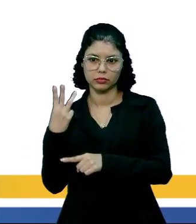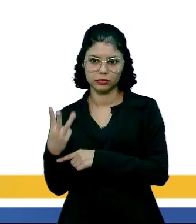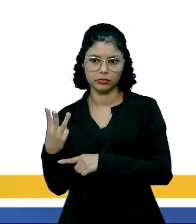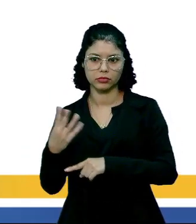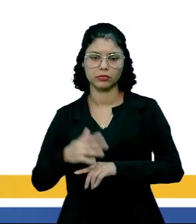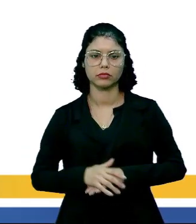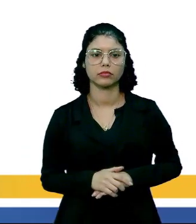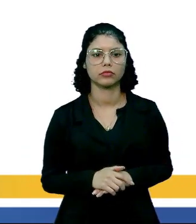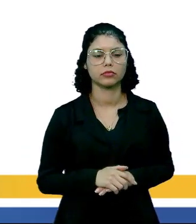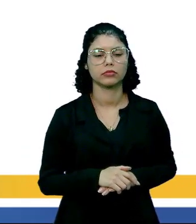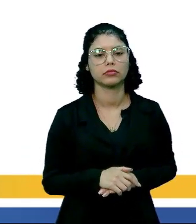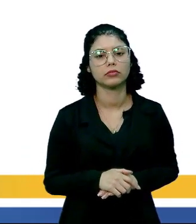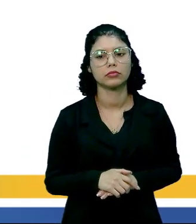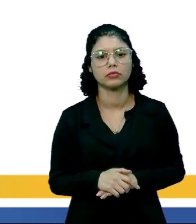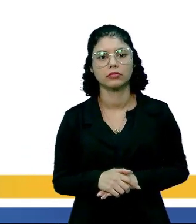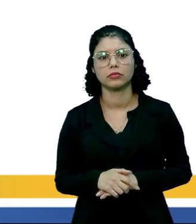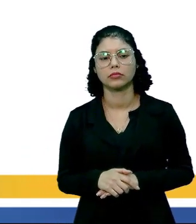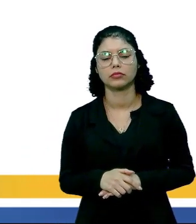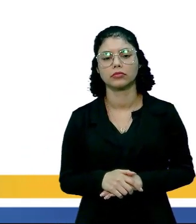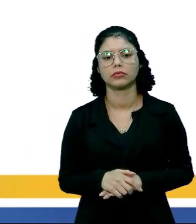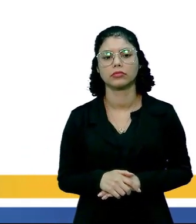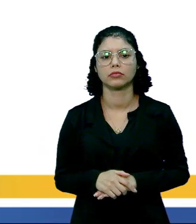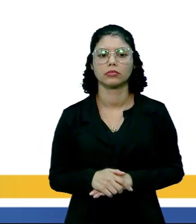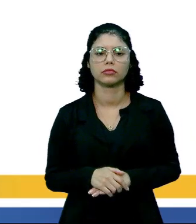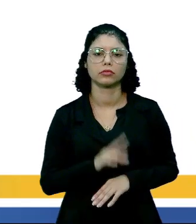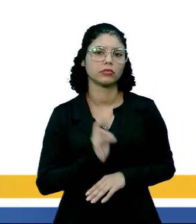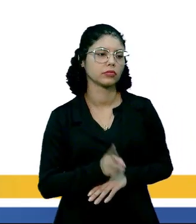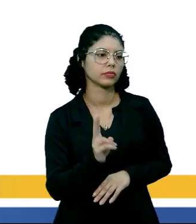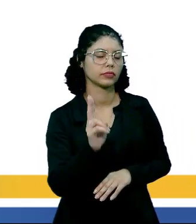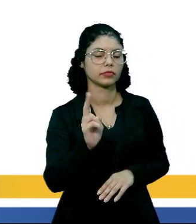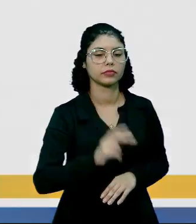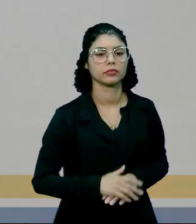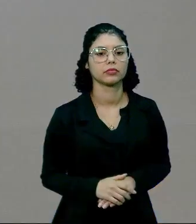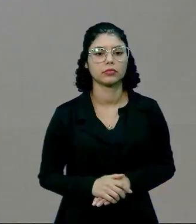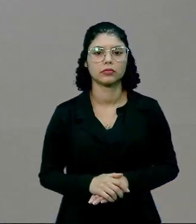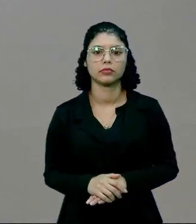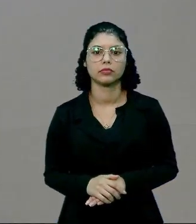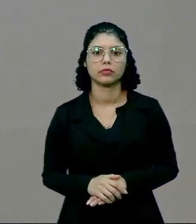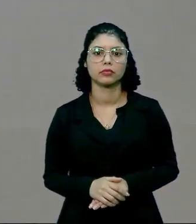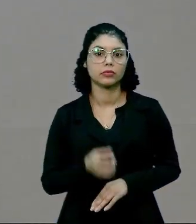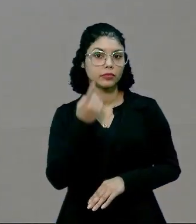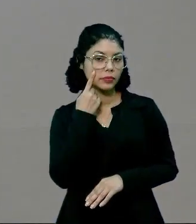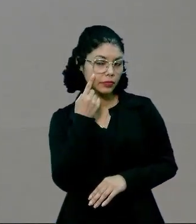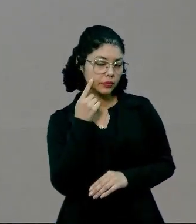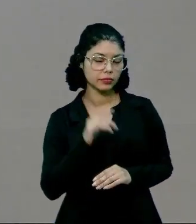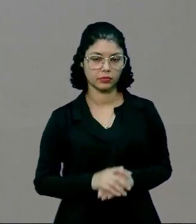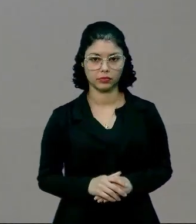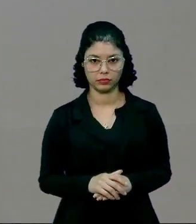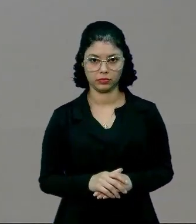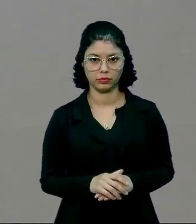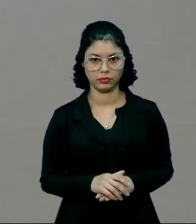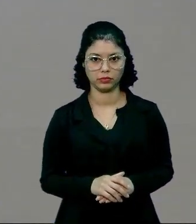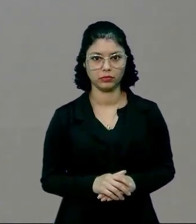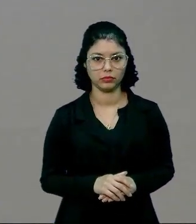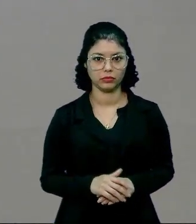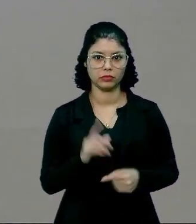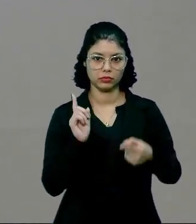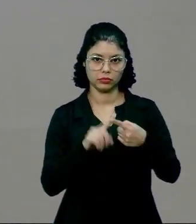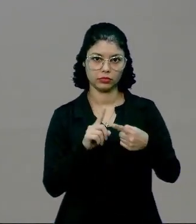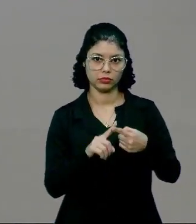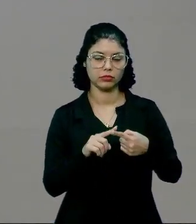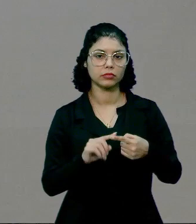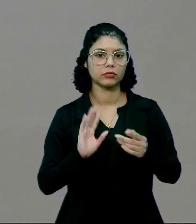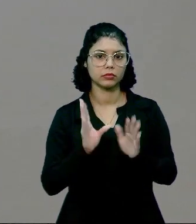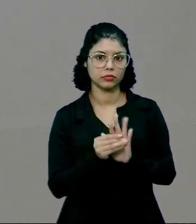relacionadas aos exemplos 1 2 e 3 respectivamente bom olha só o item um